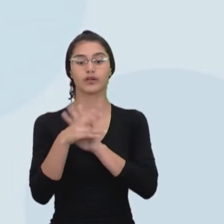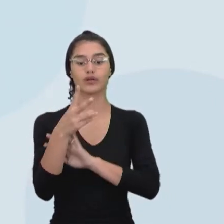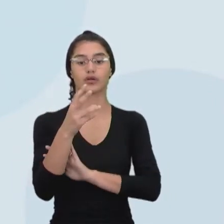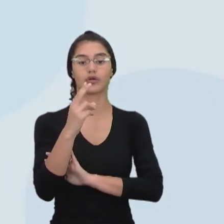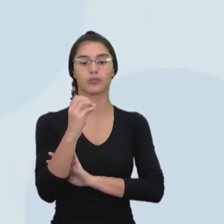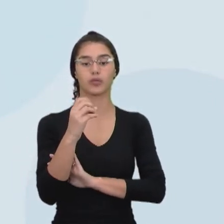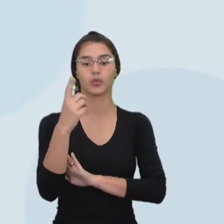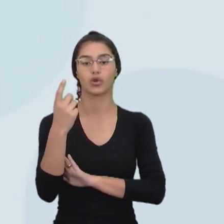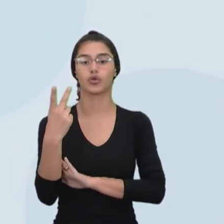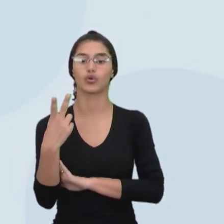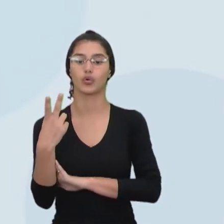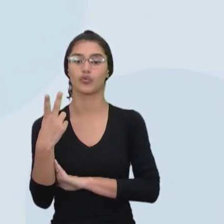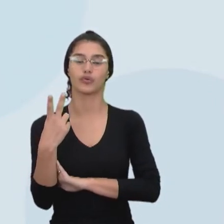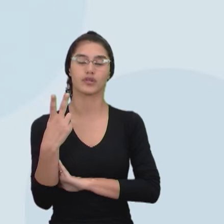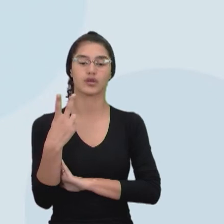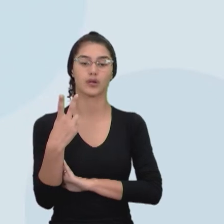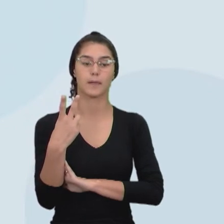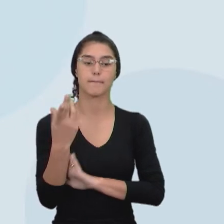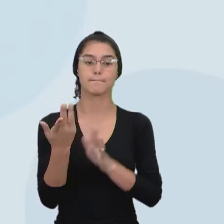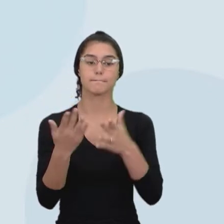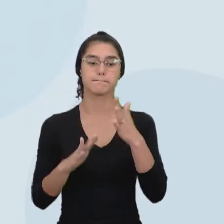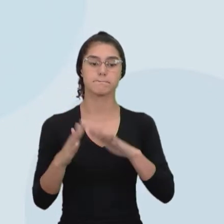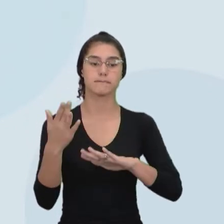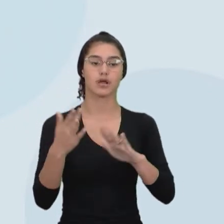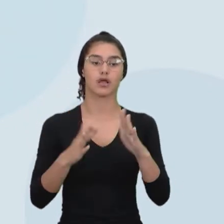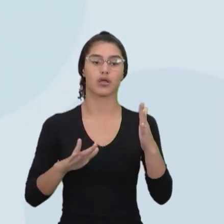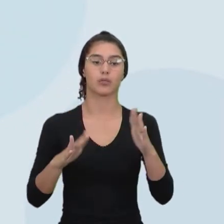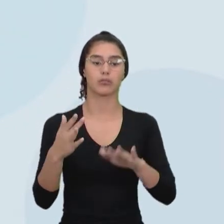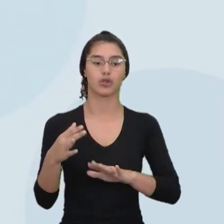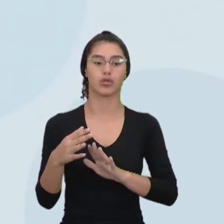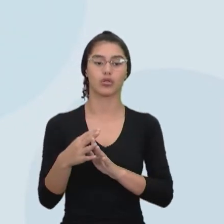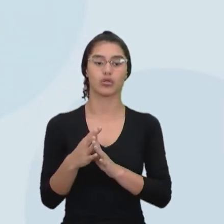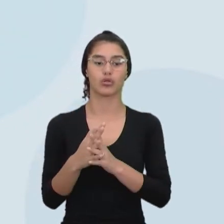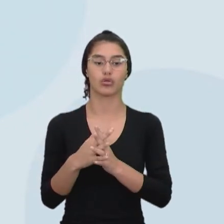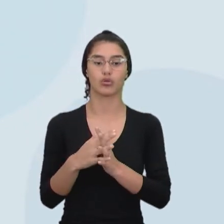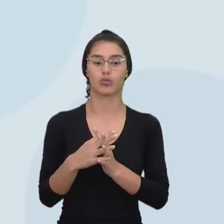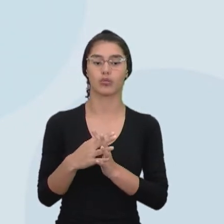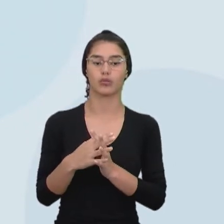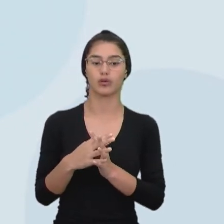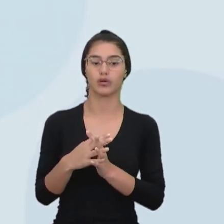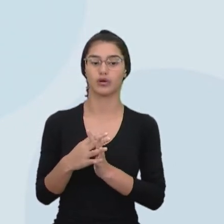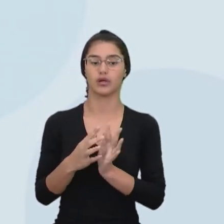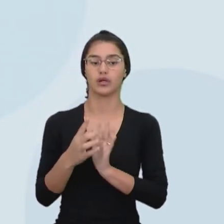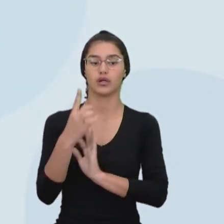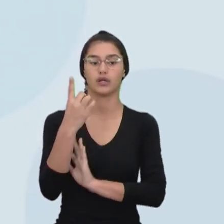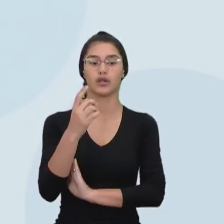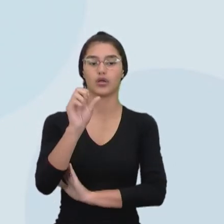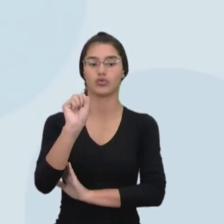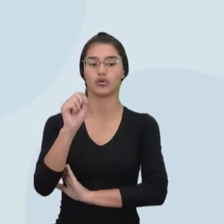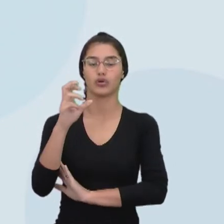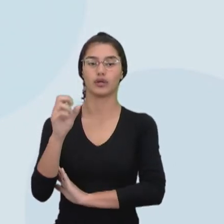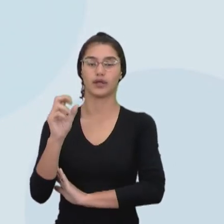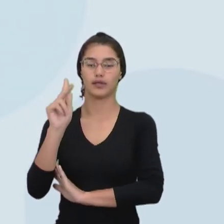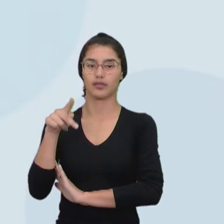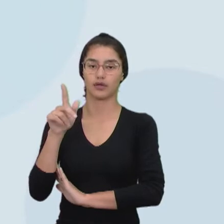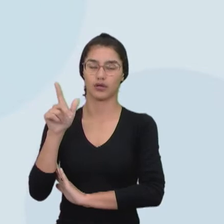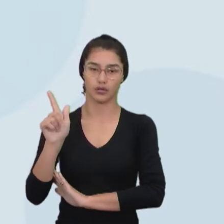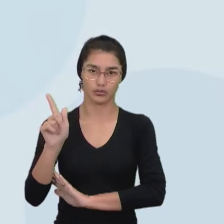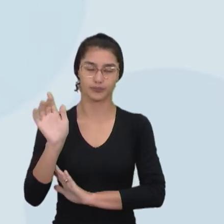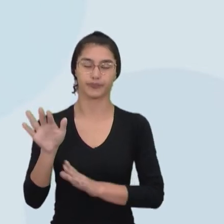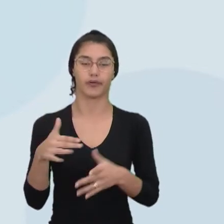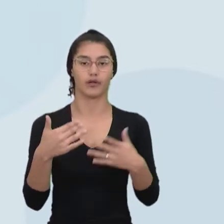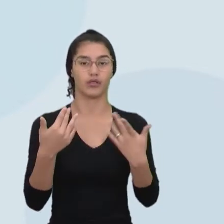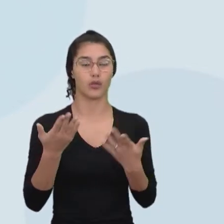2012 aí num patamar aí mais ou menos em torno aí de 180 quilos por hectare, né? Ou